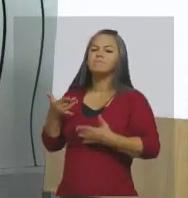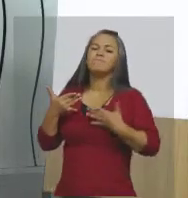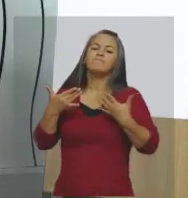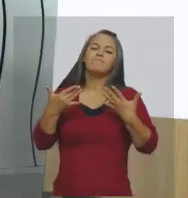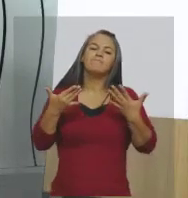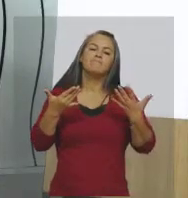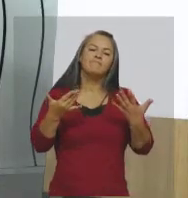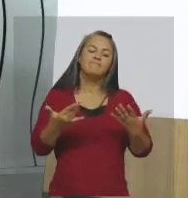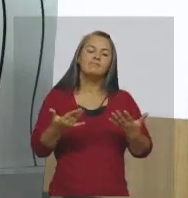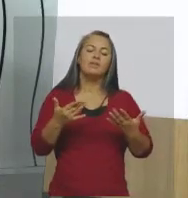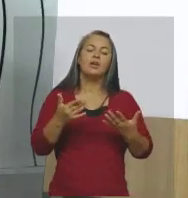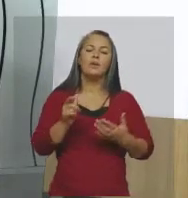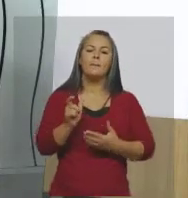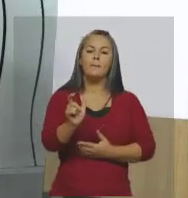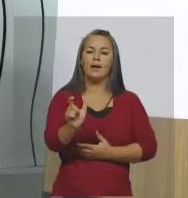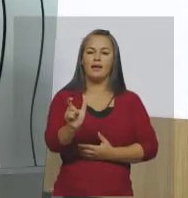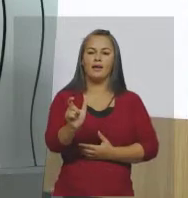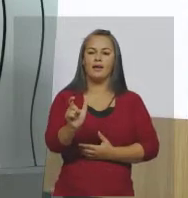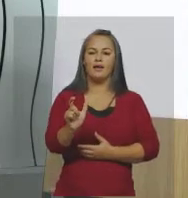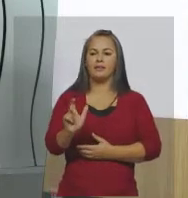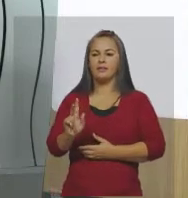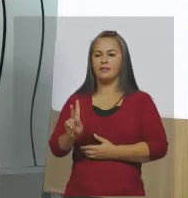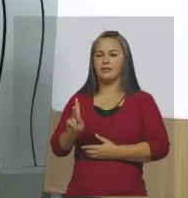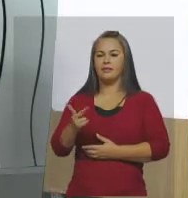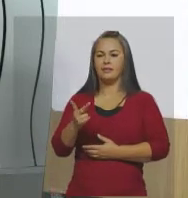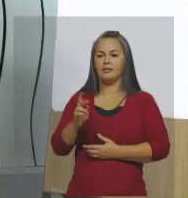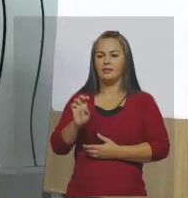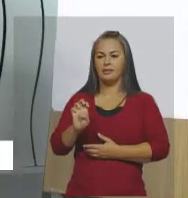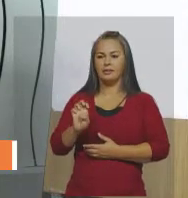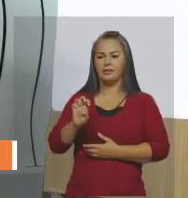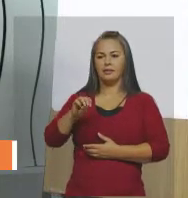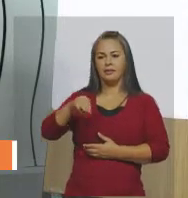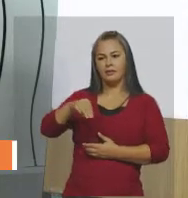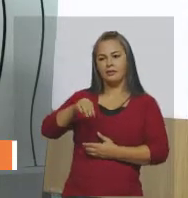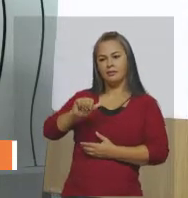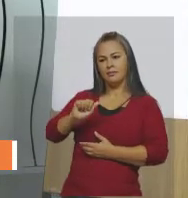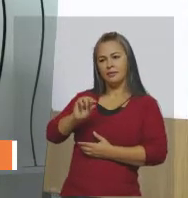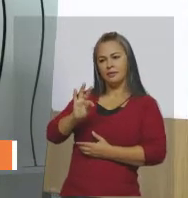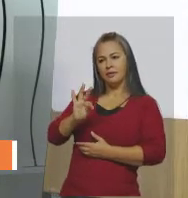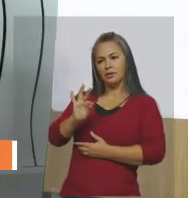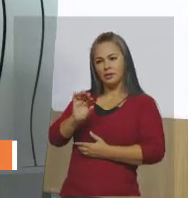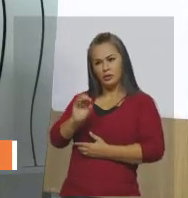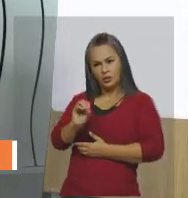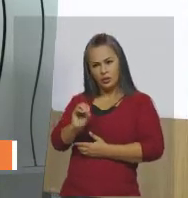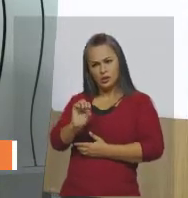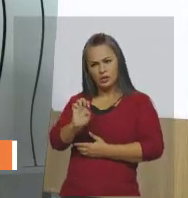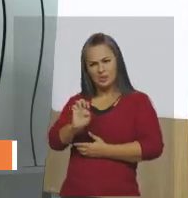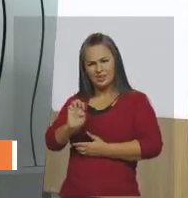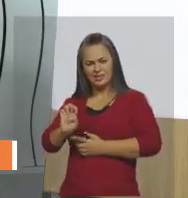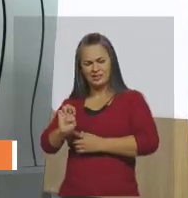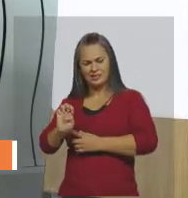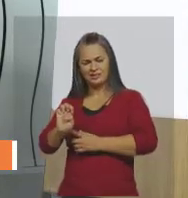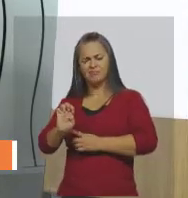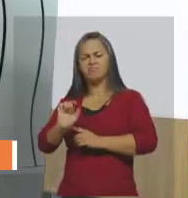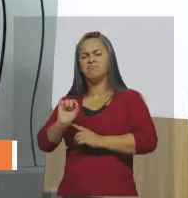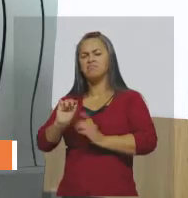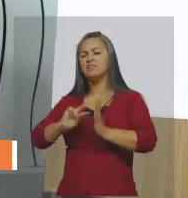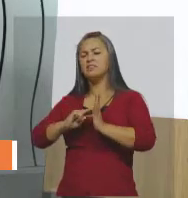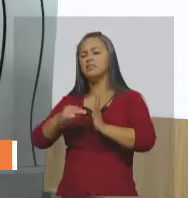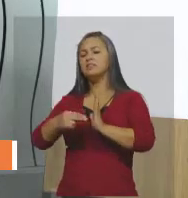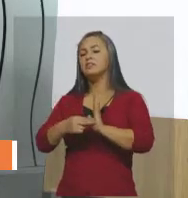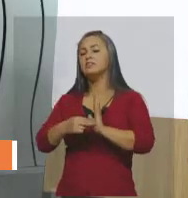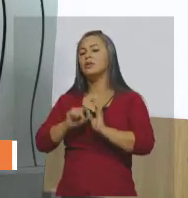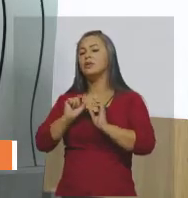hematose, é bom pensar nos nomes em biologia. Quando você começa com hemato ou hemo, você está pensando em